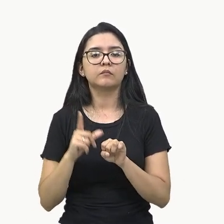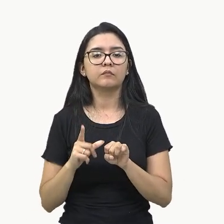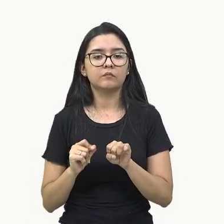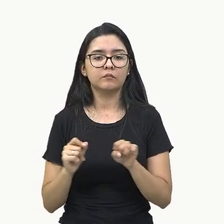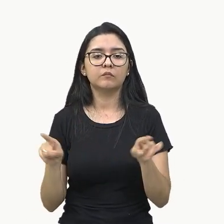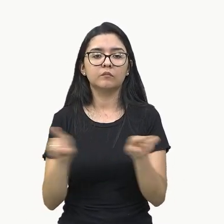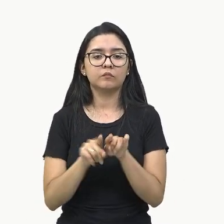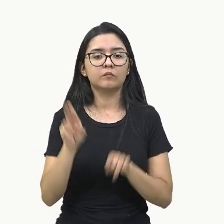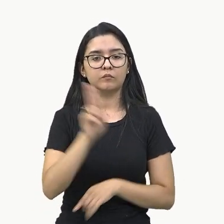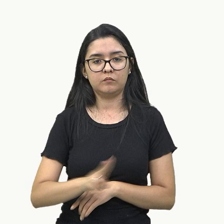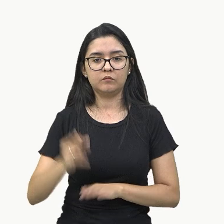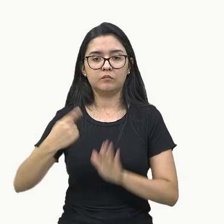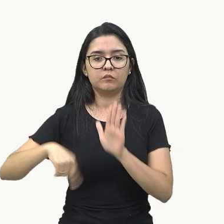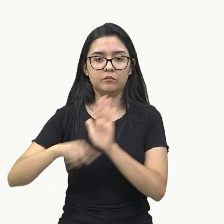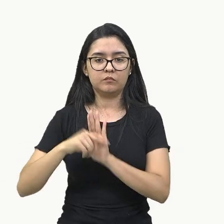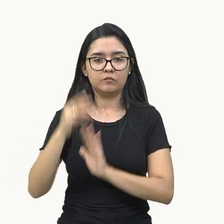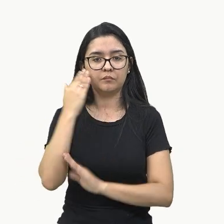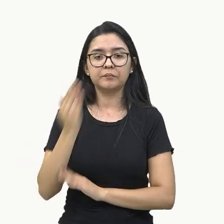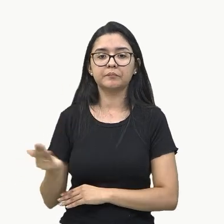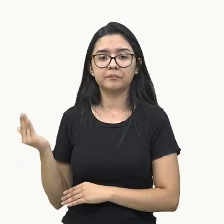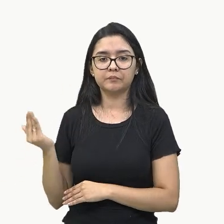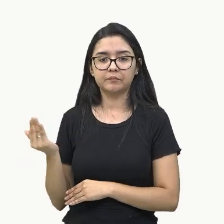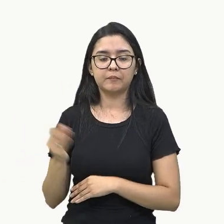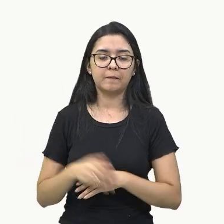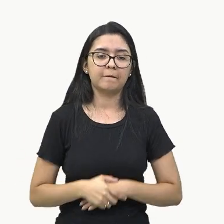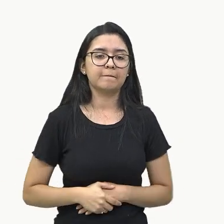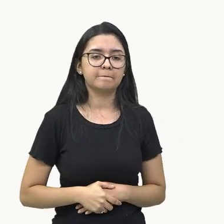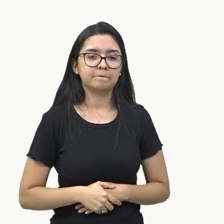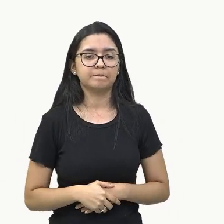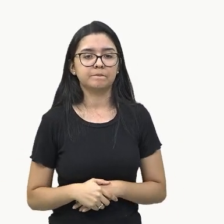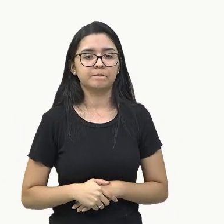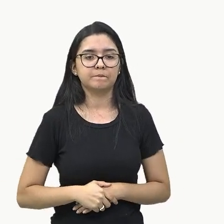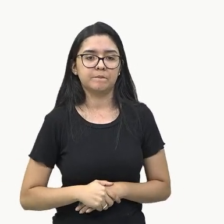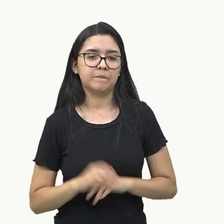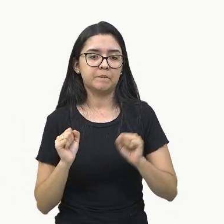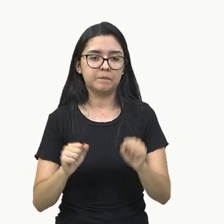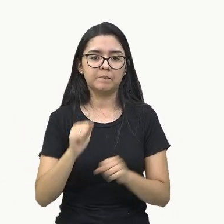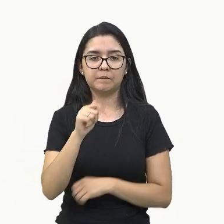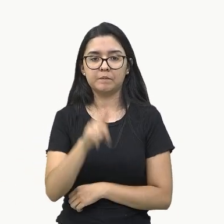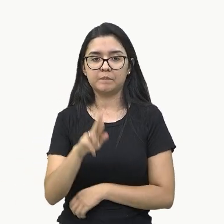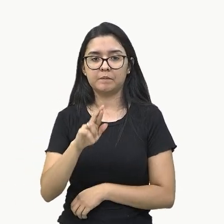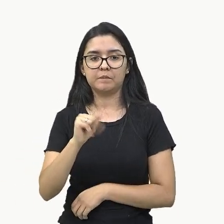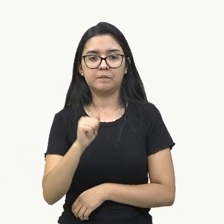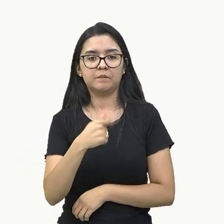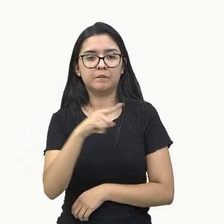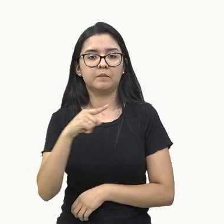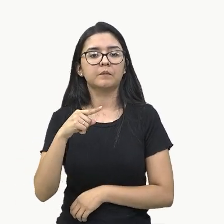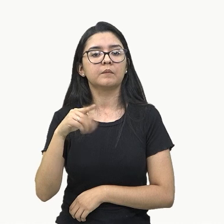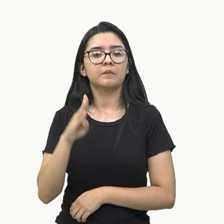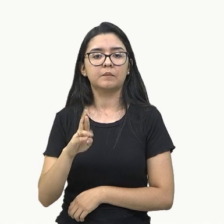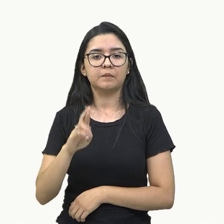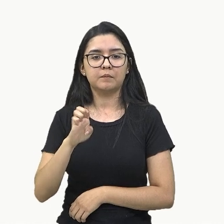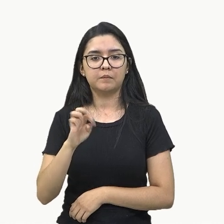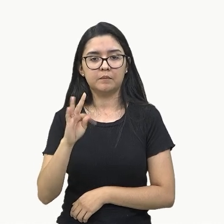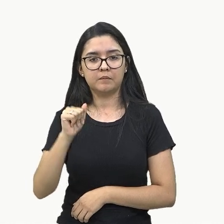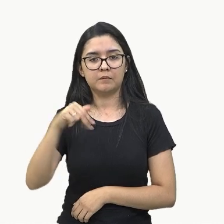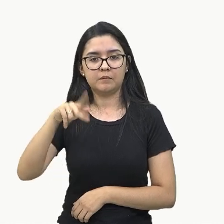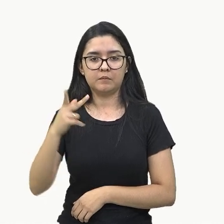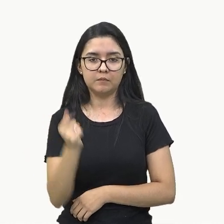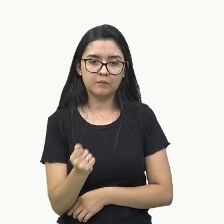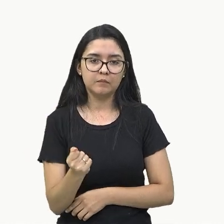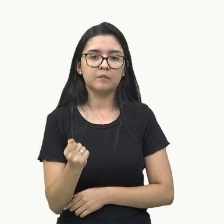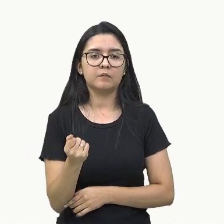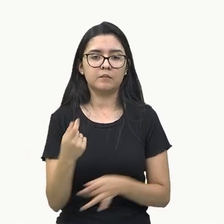o hífen. Olha só. Então, se eu falei Grã-Bretanha, a Grande Bretanha, né, eu uso o hífen. Grão-Pará, o